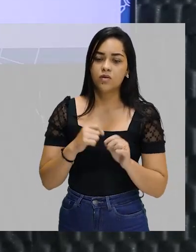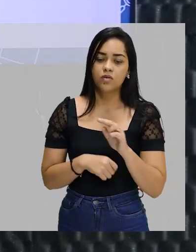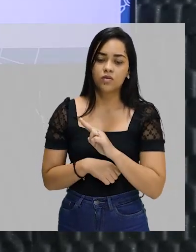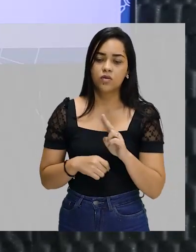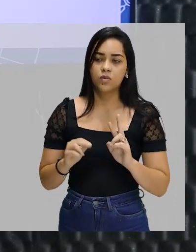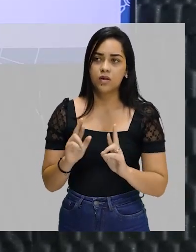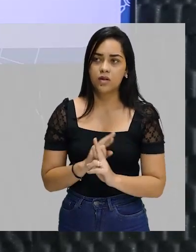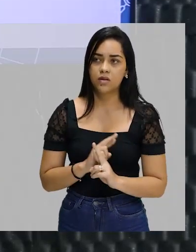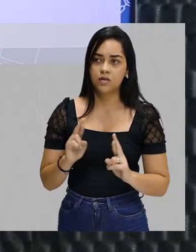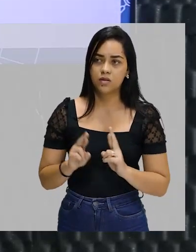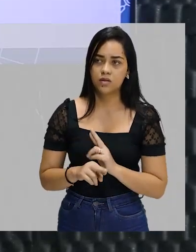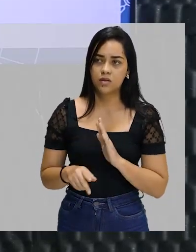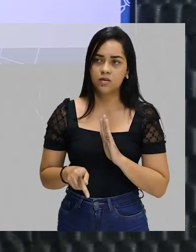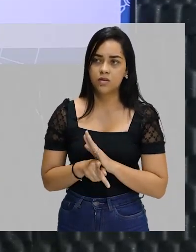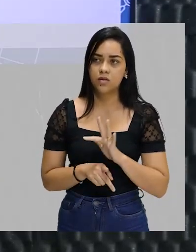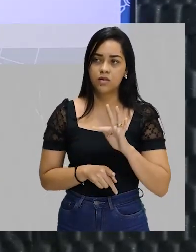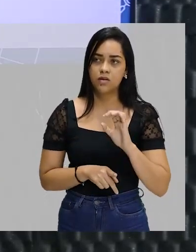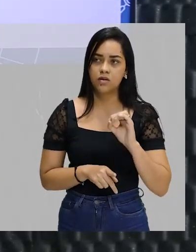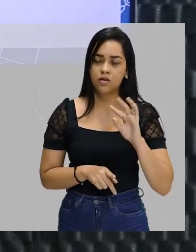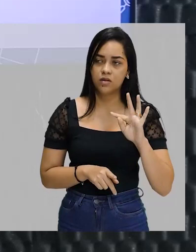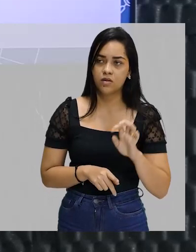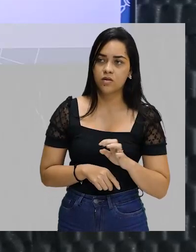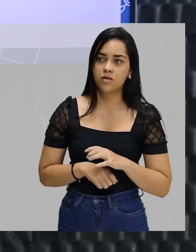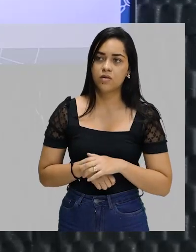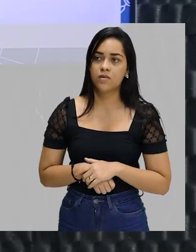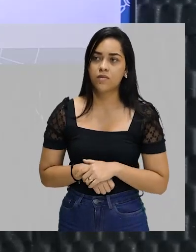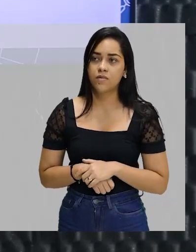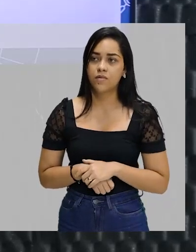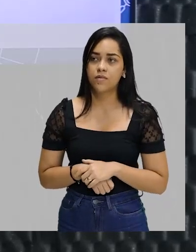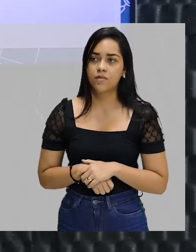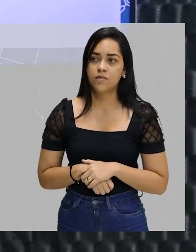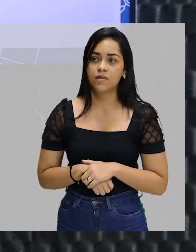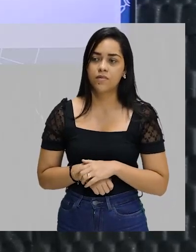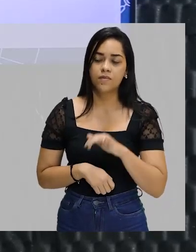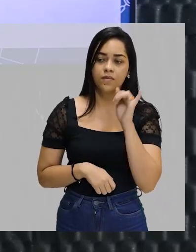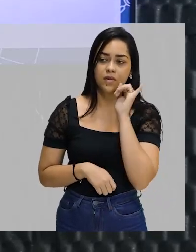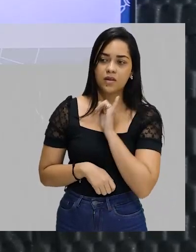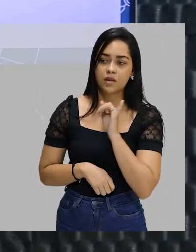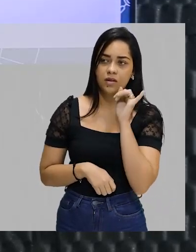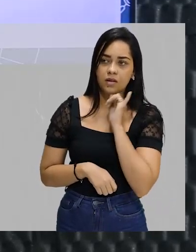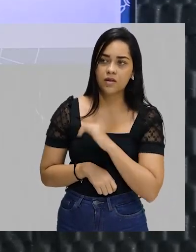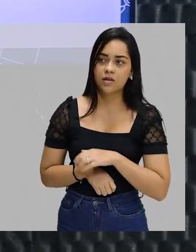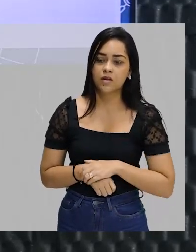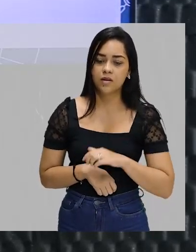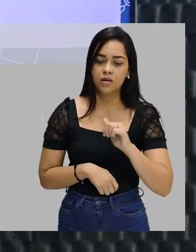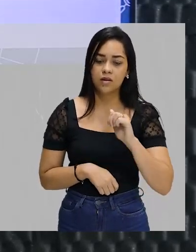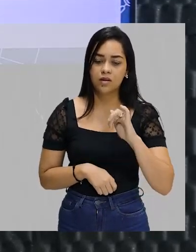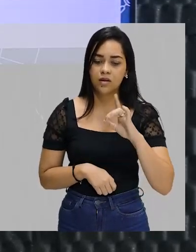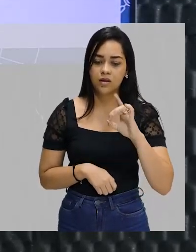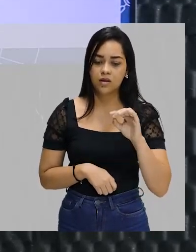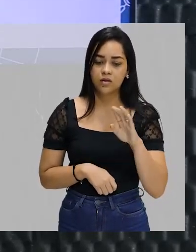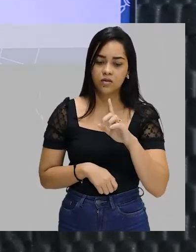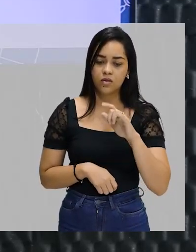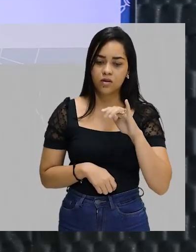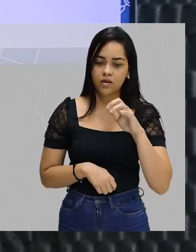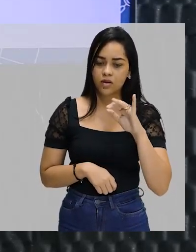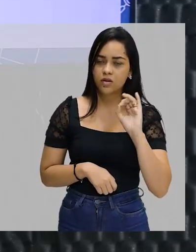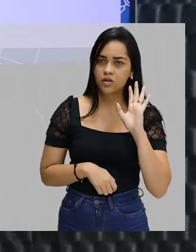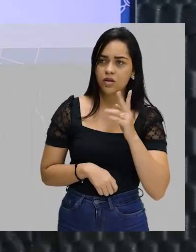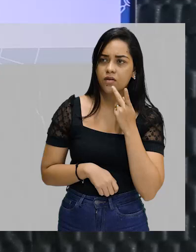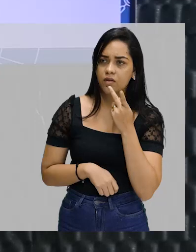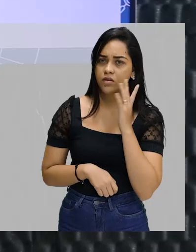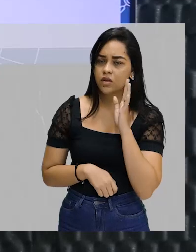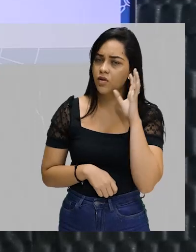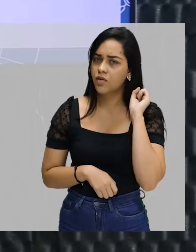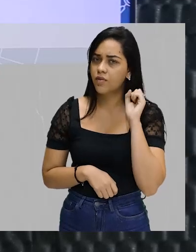nomes relacionados com sua fonte de obtenção. Por exemplo, ácido lático. Já ouviu falar nele?